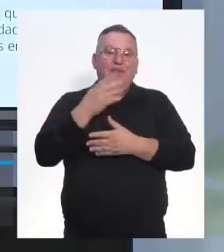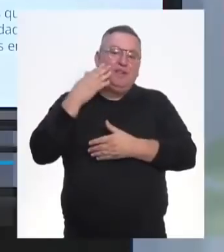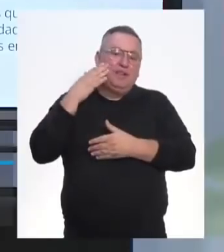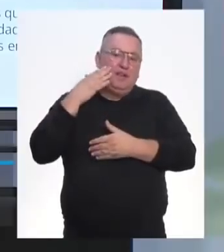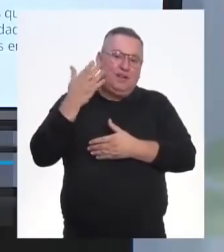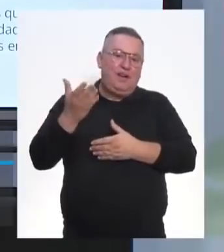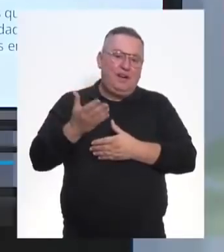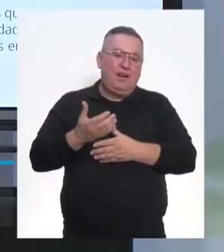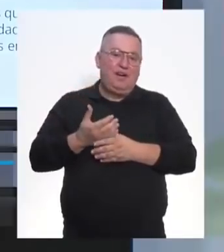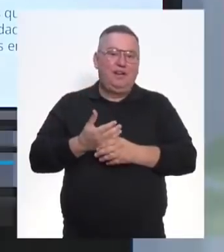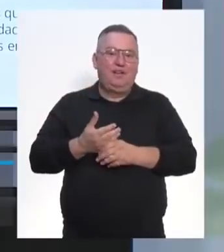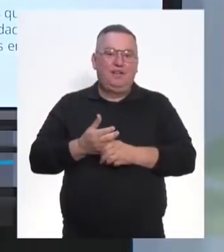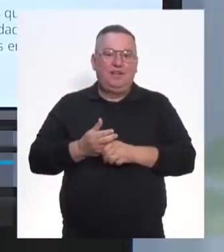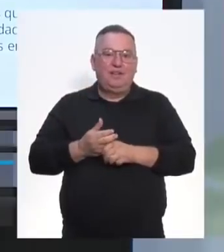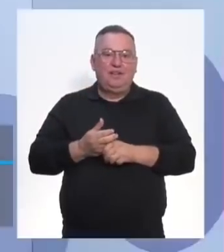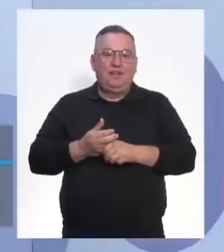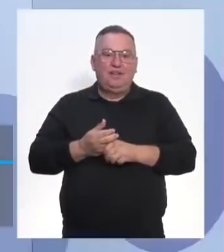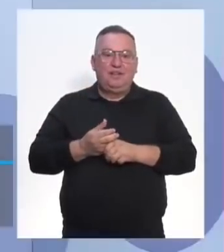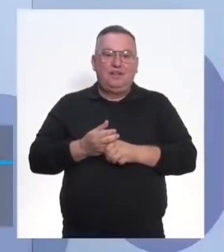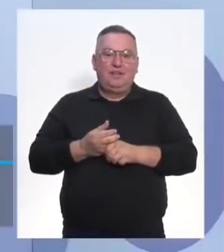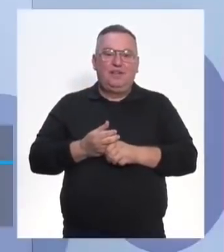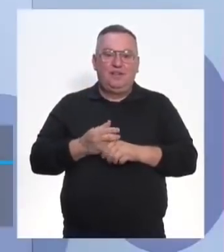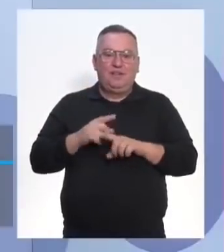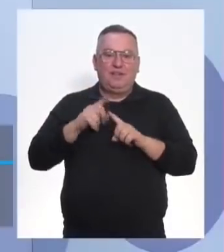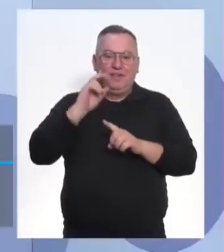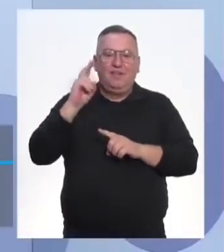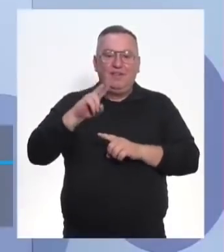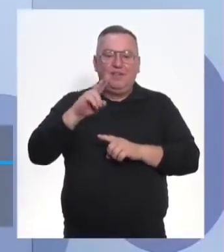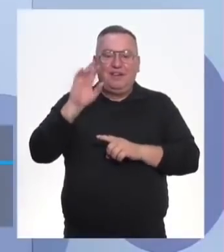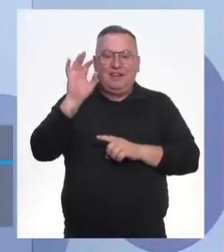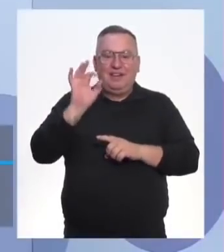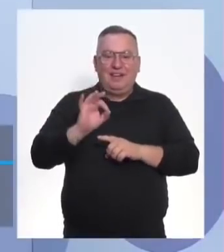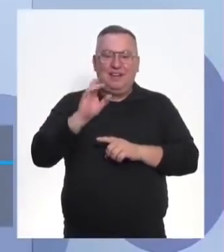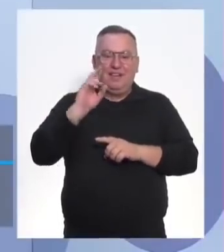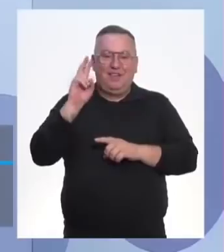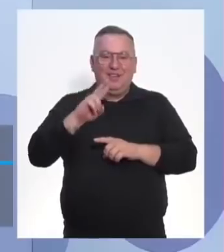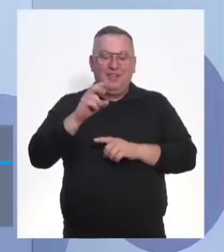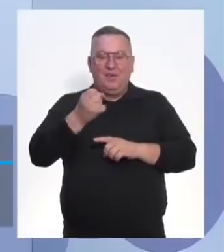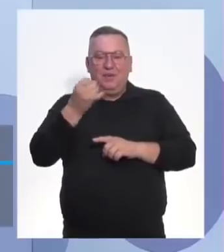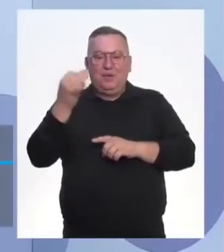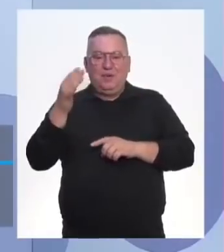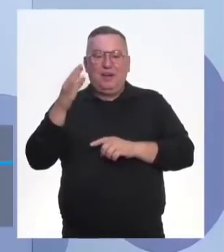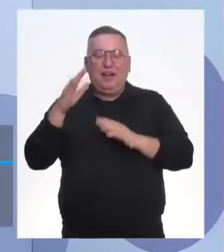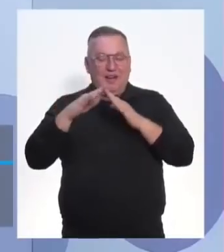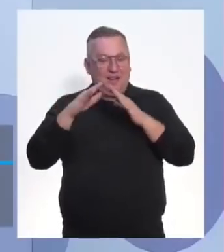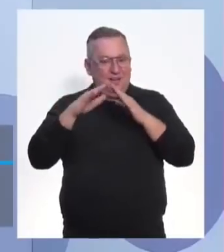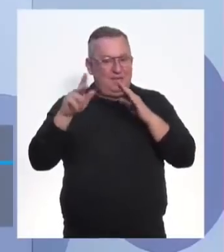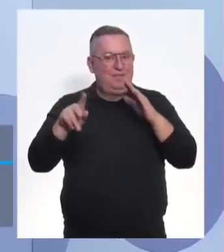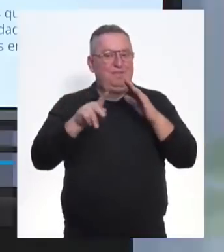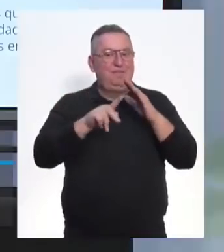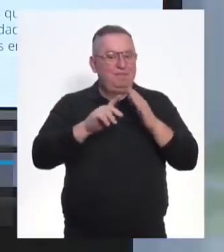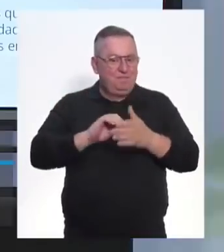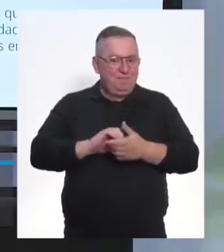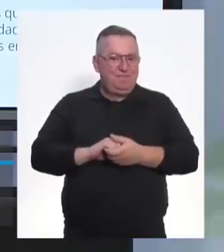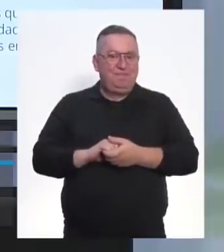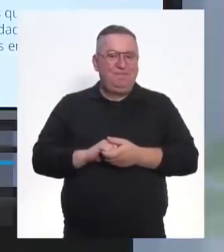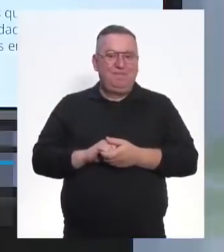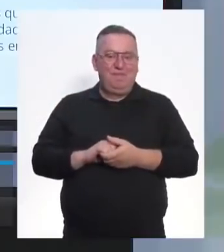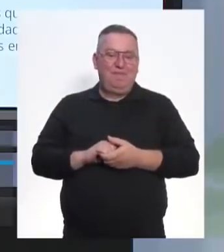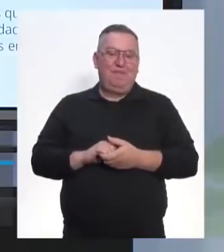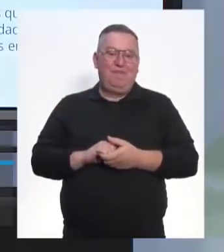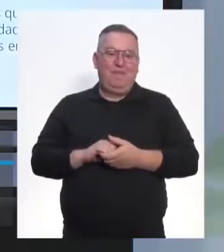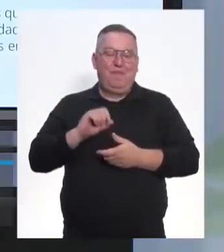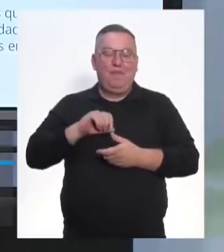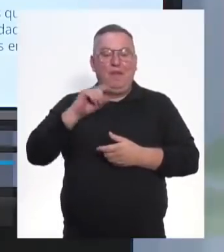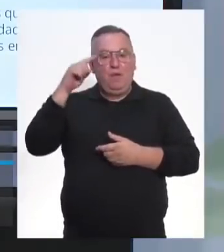de 16, 4, né? O valor Exatamente. resulta em 4. Dá-lhe uma que você passa na casa de um professor de matemática. Então, essa